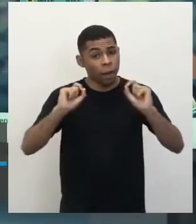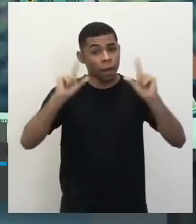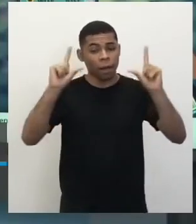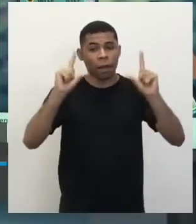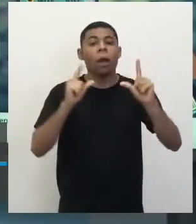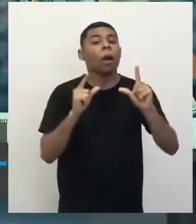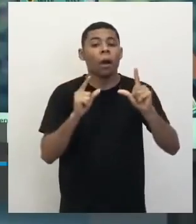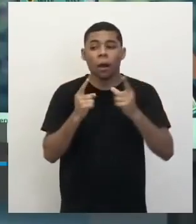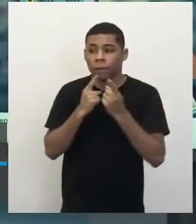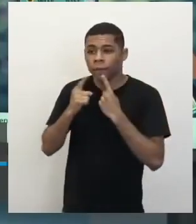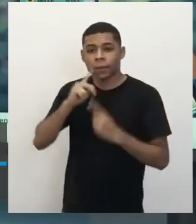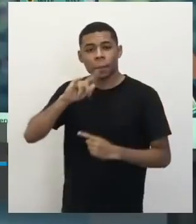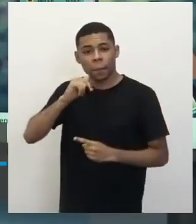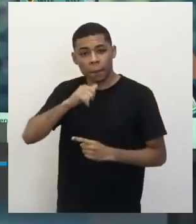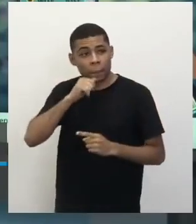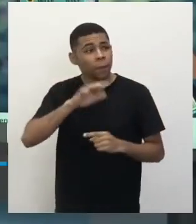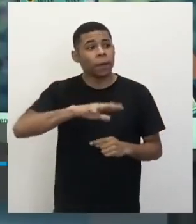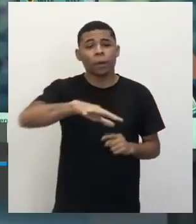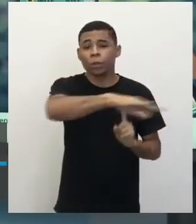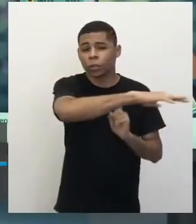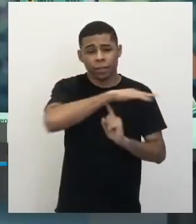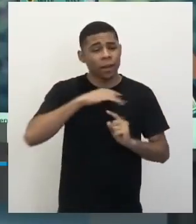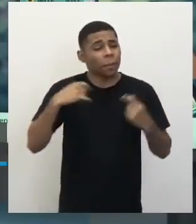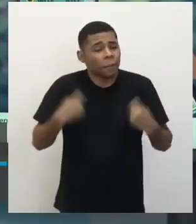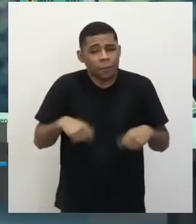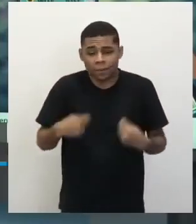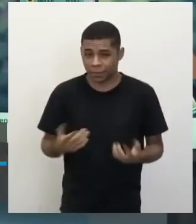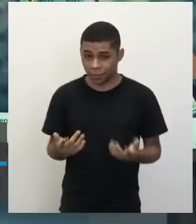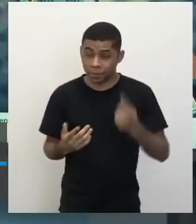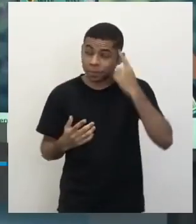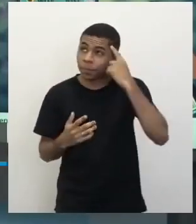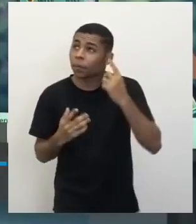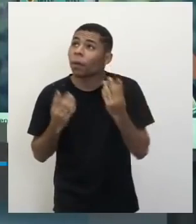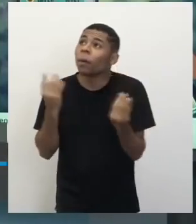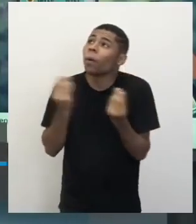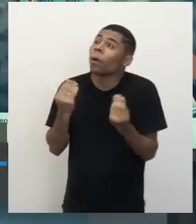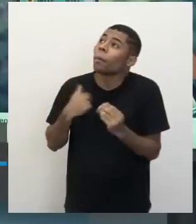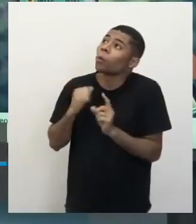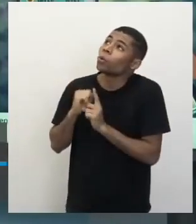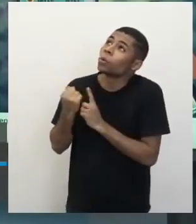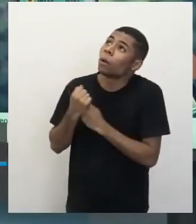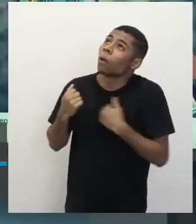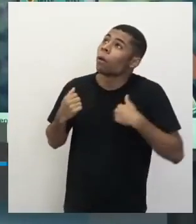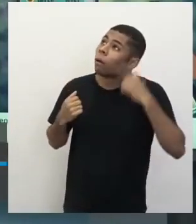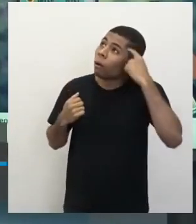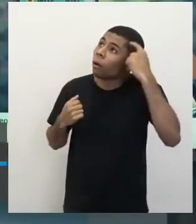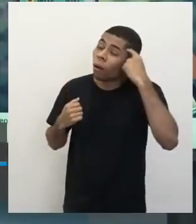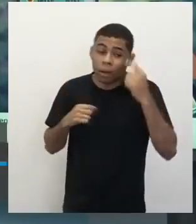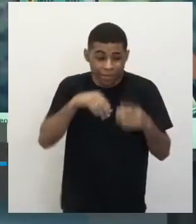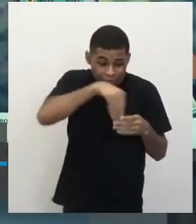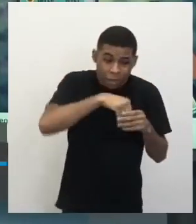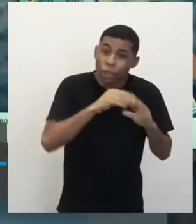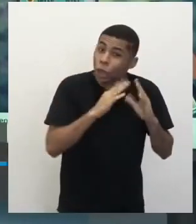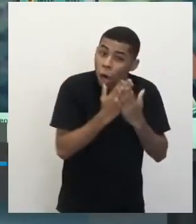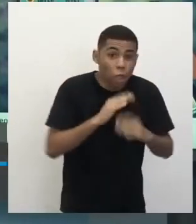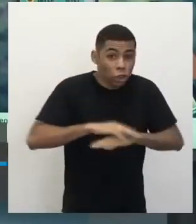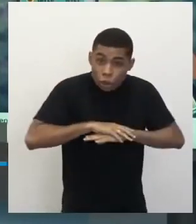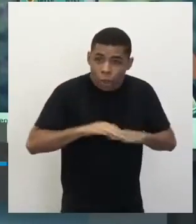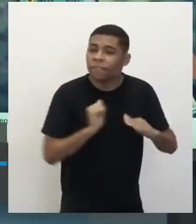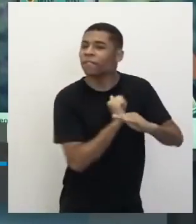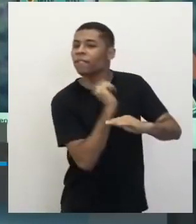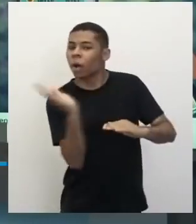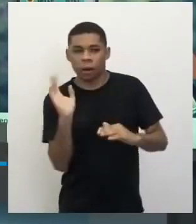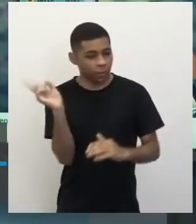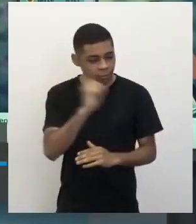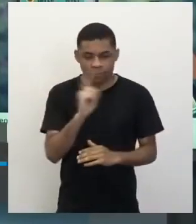com seus pais é um dever da sociedade. Então, pensar no contexto social. Não é só na escola que vamos falar sobre esse assunto. Converse